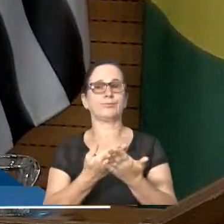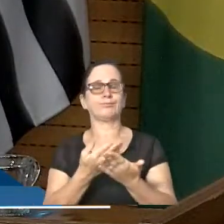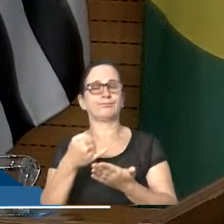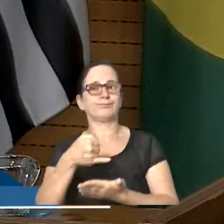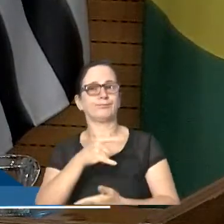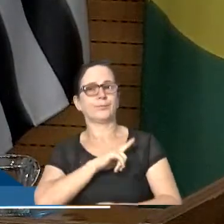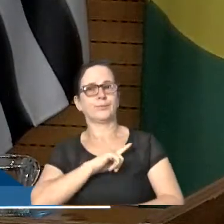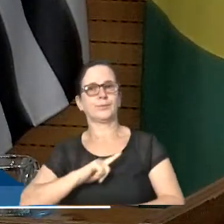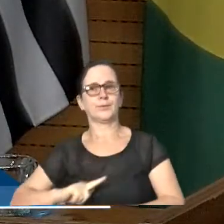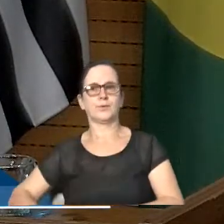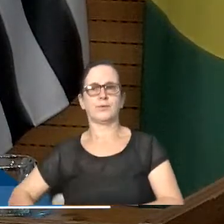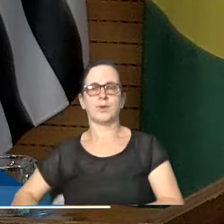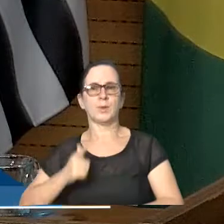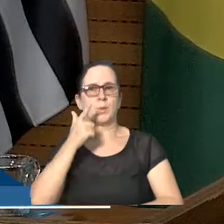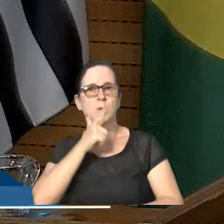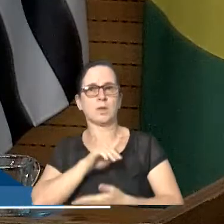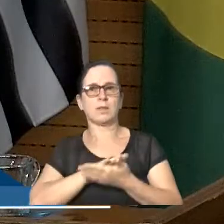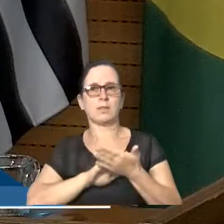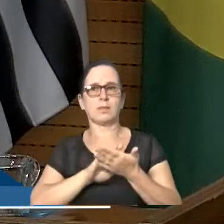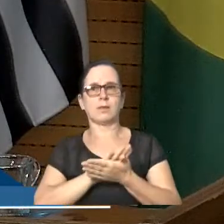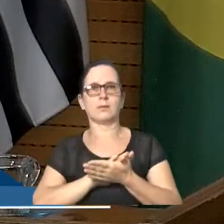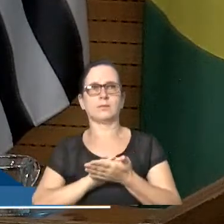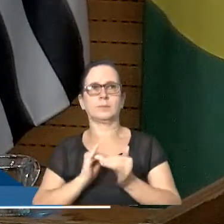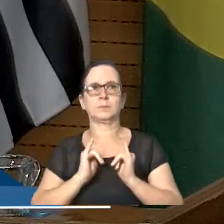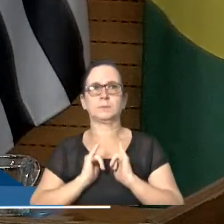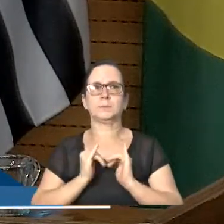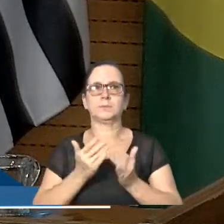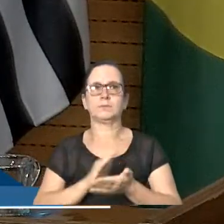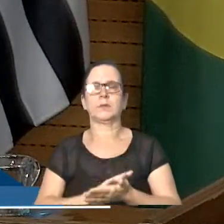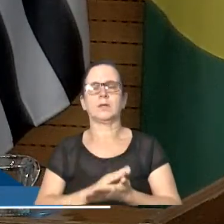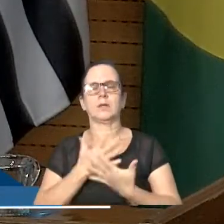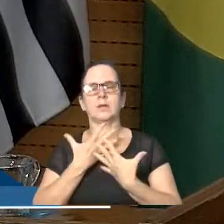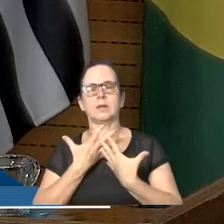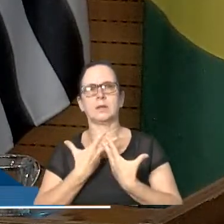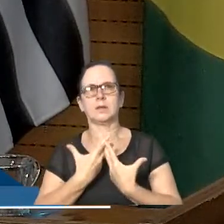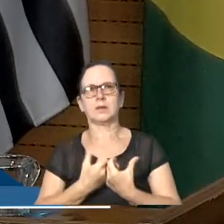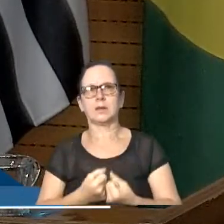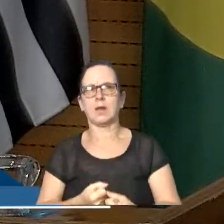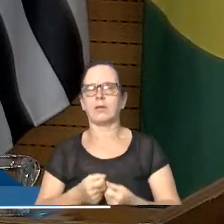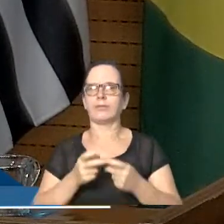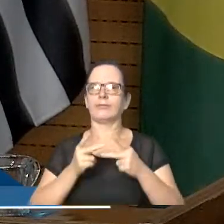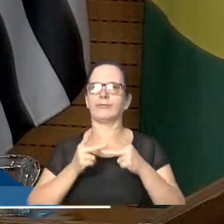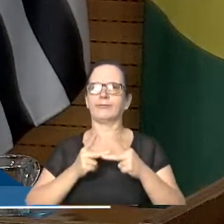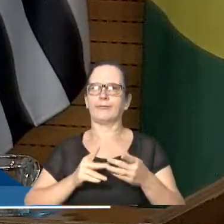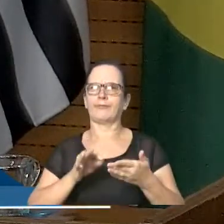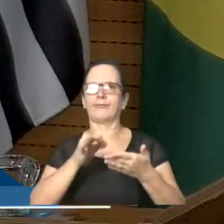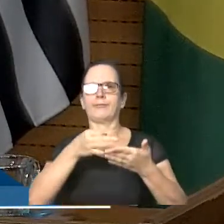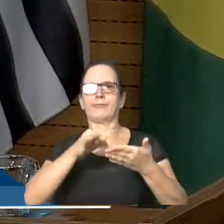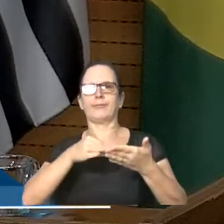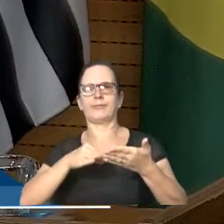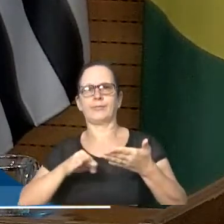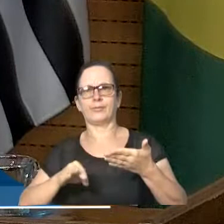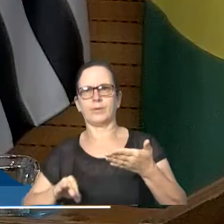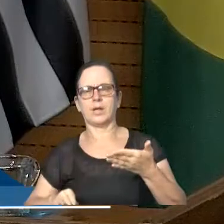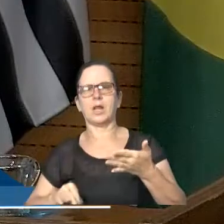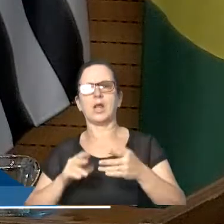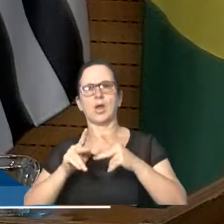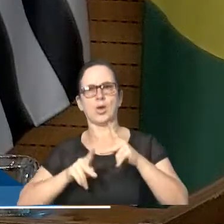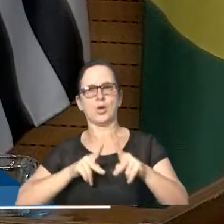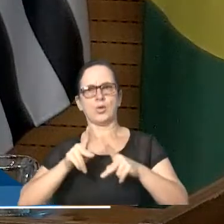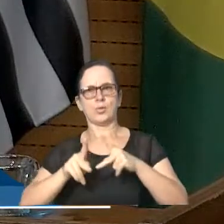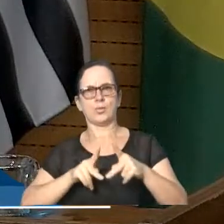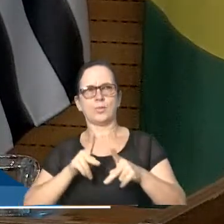vereador Rafael. Nós iremos ficar cansados de tanto falar, e a população nos coloca, e não se esqueçam,